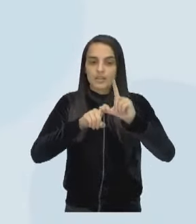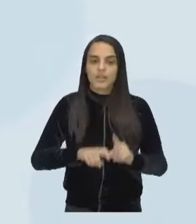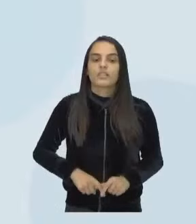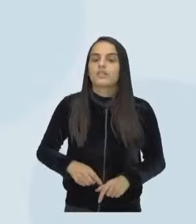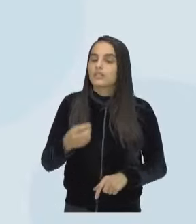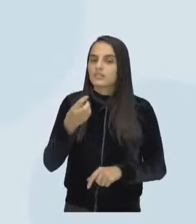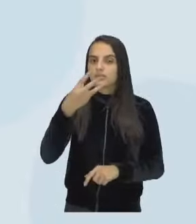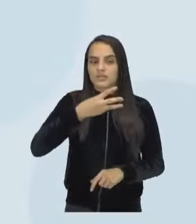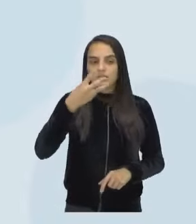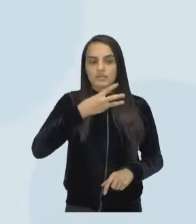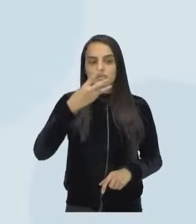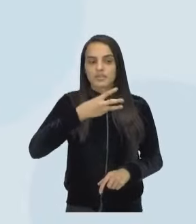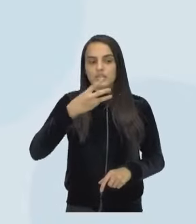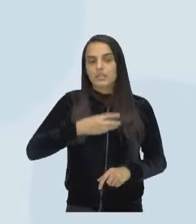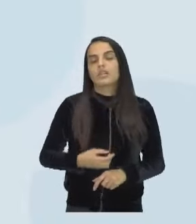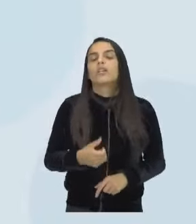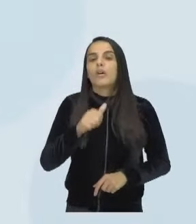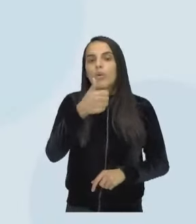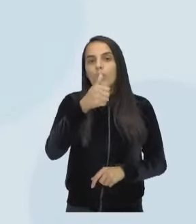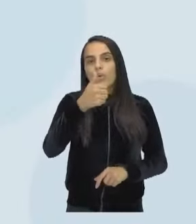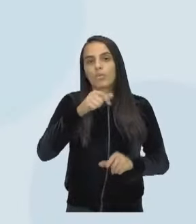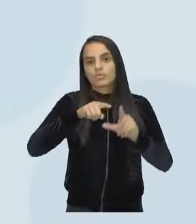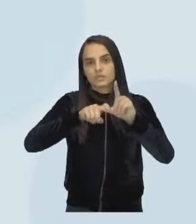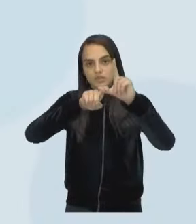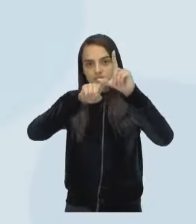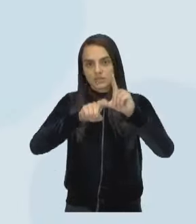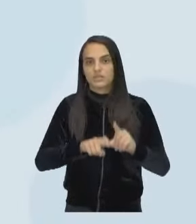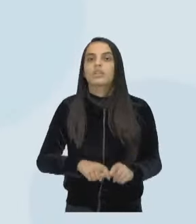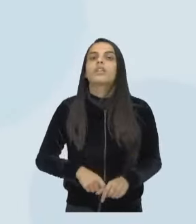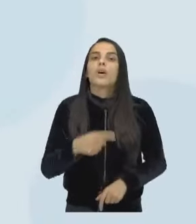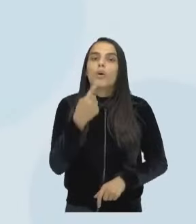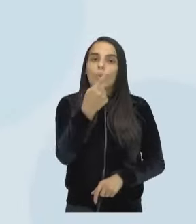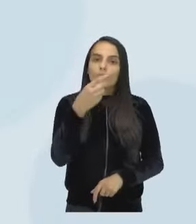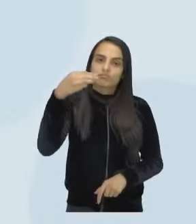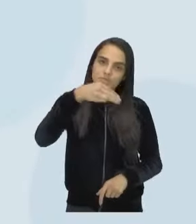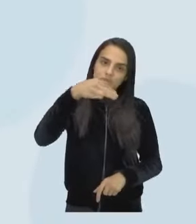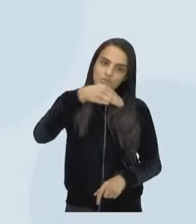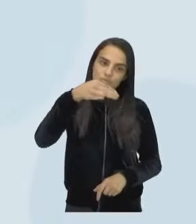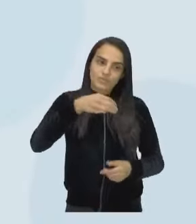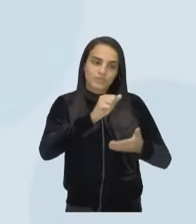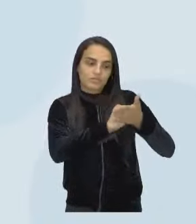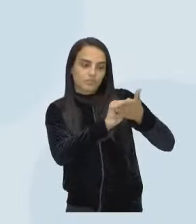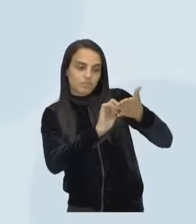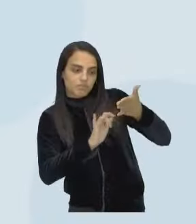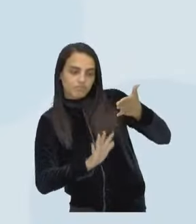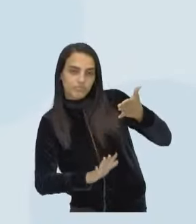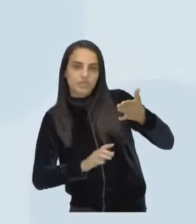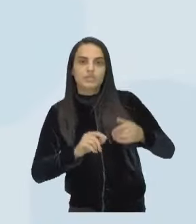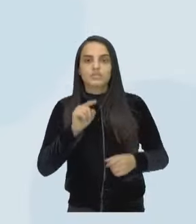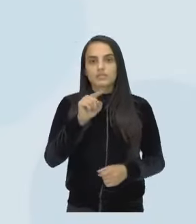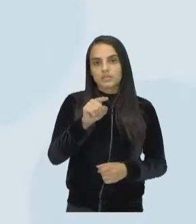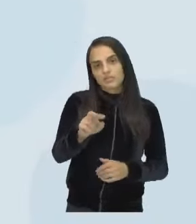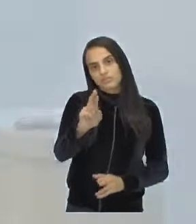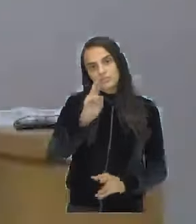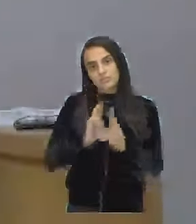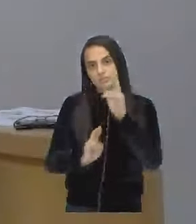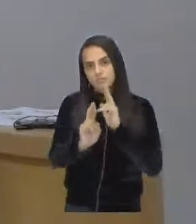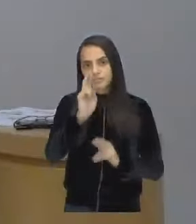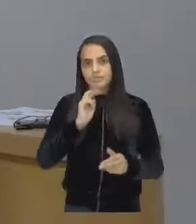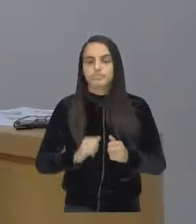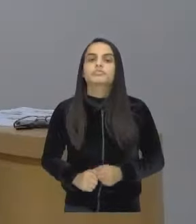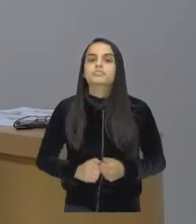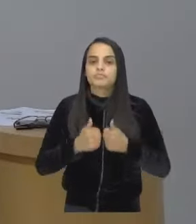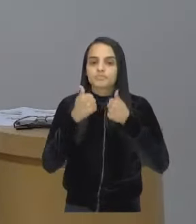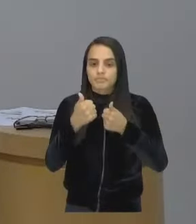Uma palavra aí com 11 letras. Mais um minuto no chat para vocês. Vamos lá, respondam para a Rosana